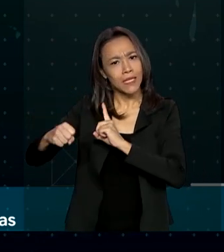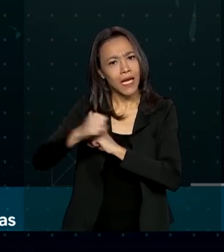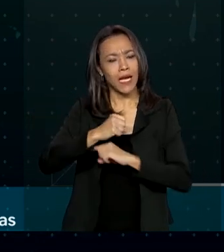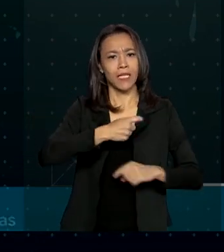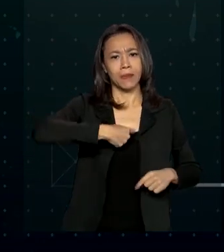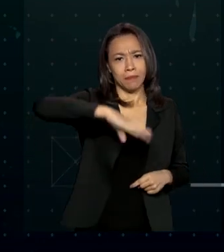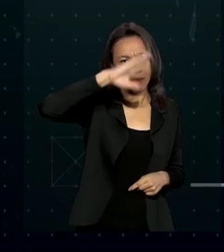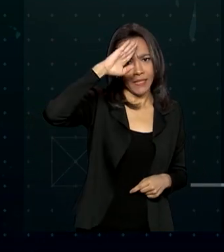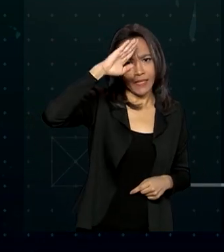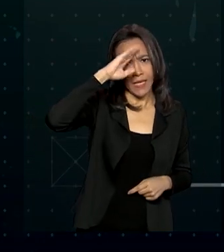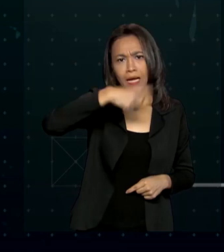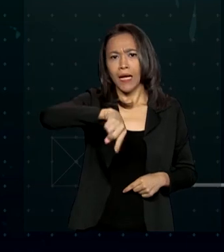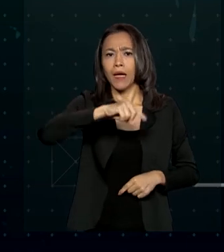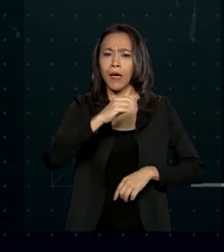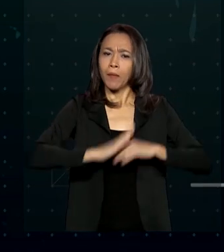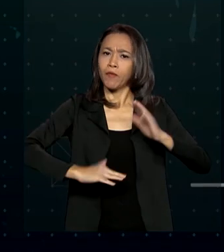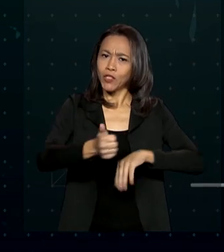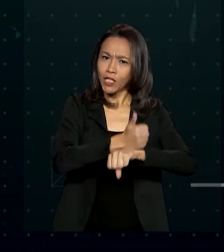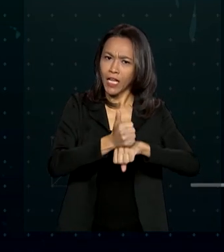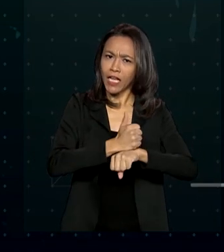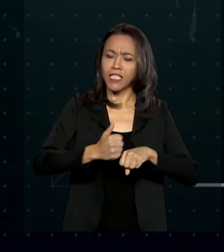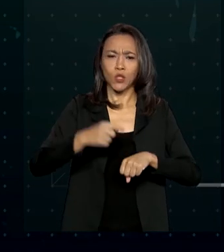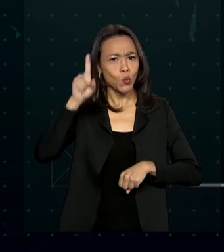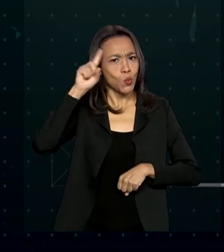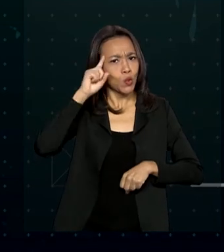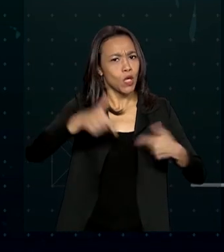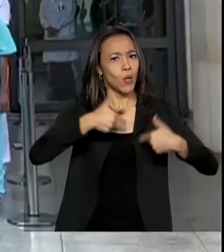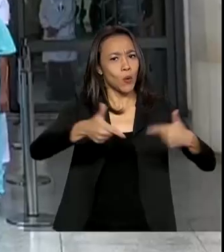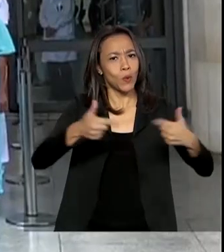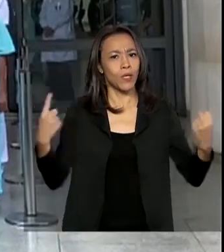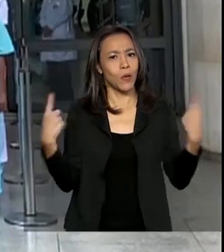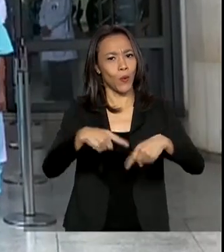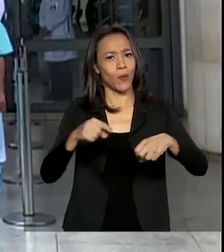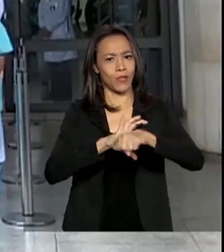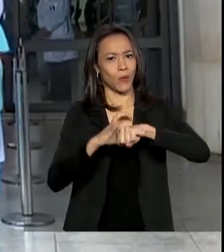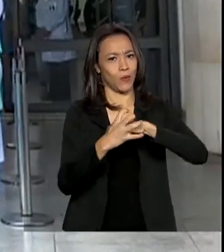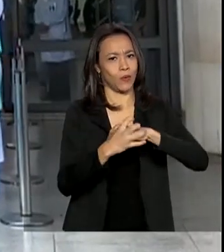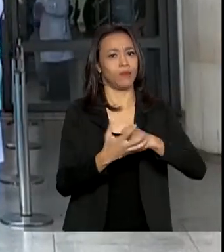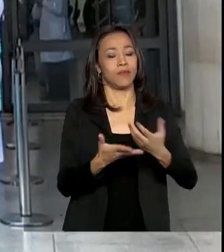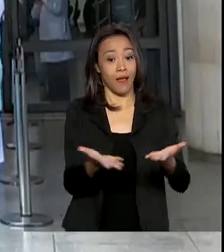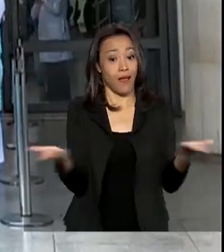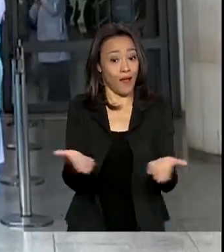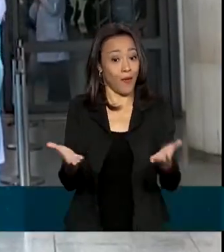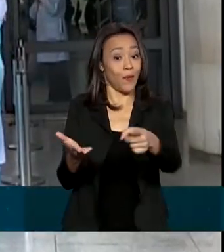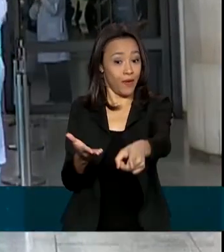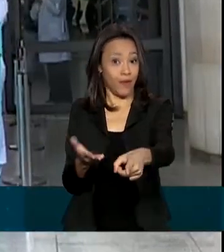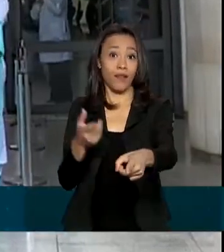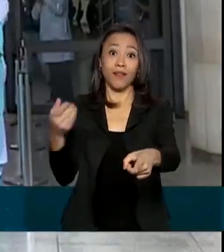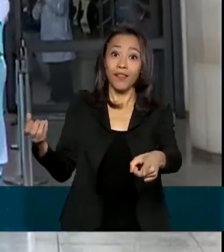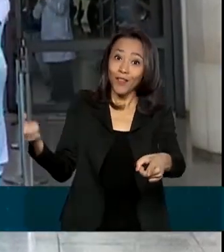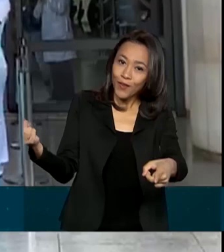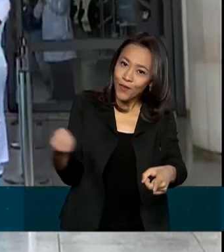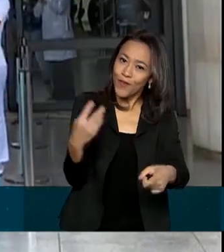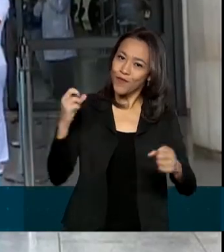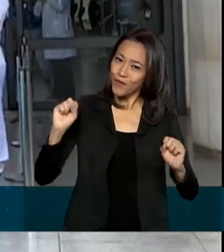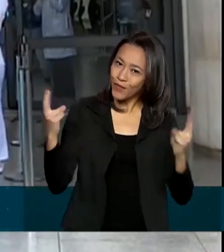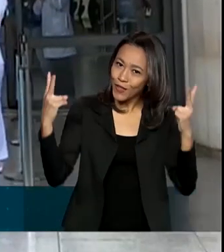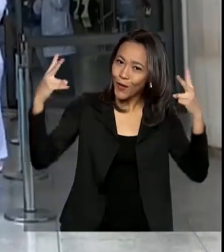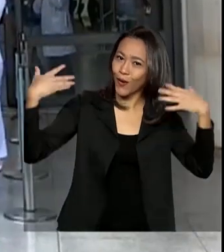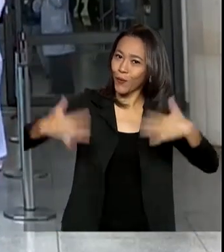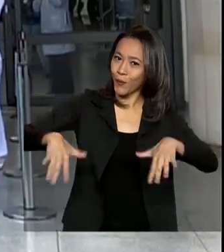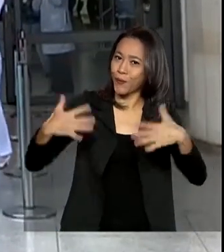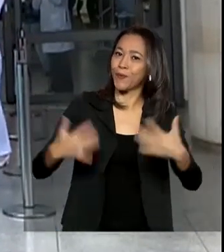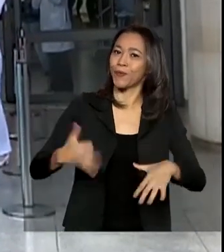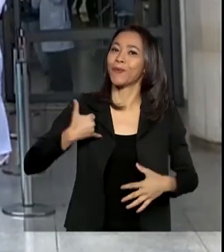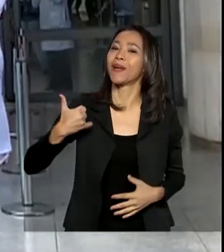labuta diariamente nessa nova guerra, que é a guerra contra o vírus. Agora, ele pode contar com mais uma vitória no currículo